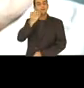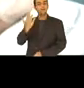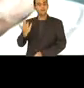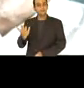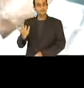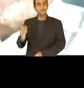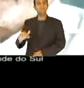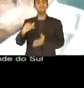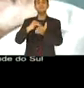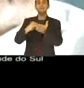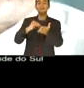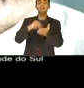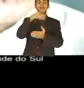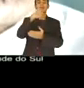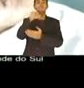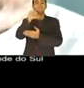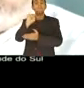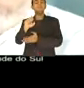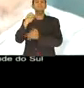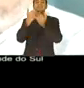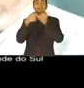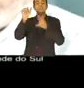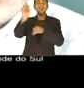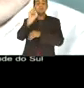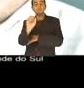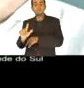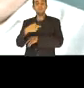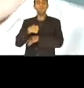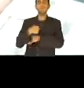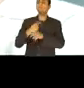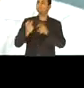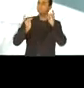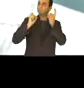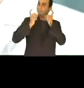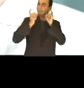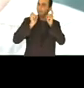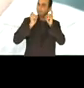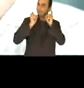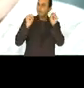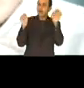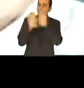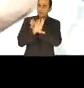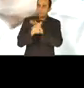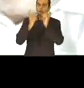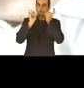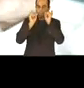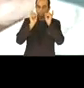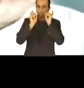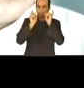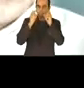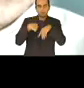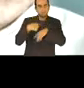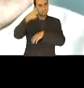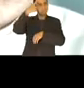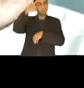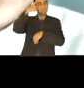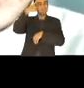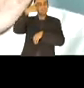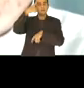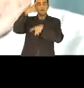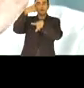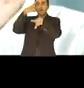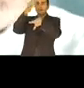laptop na mão, a secretária de Minas e Energia do Rio Grande do Sul, e nós fizemos aquela reunião. Quando terminou a reunião,